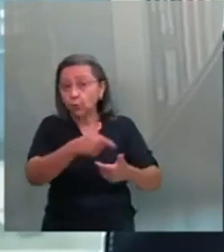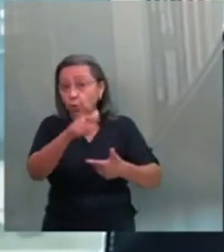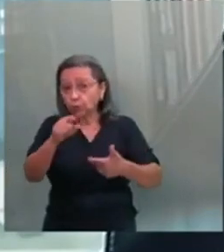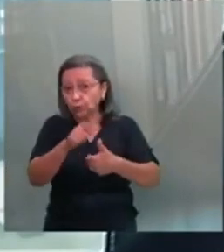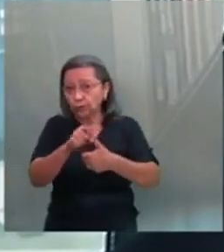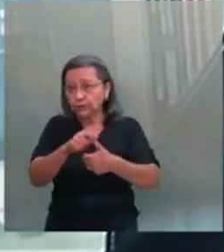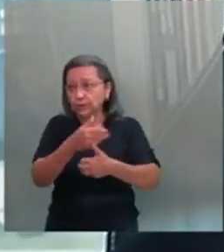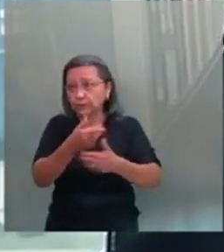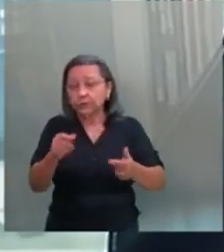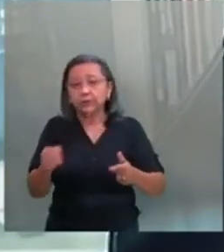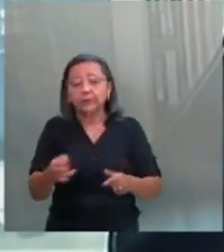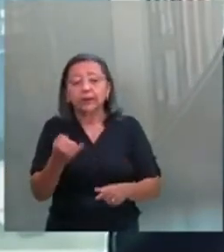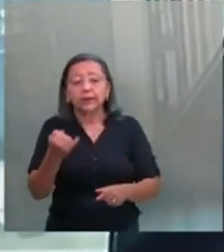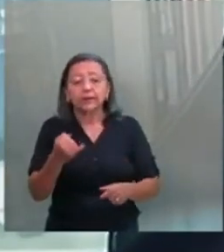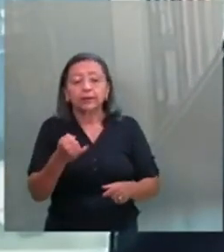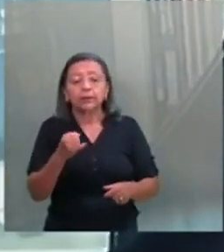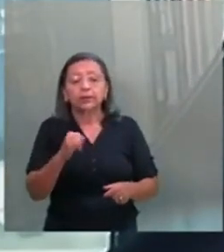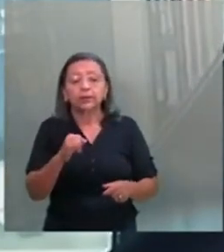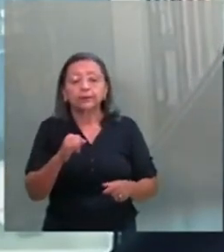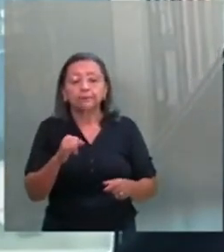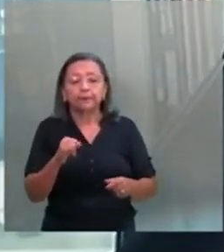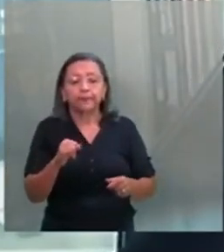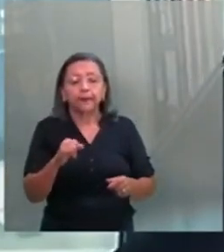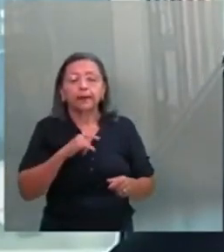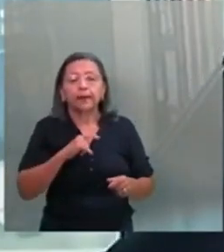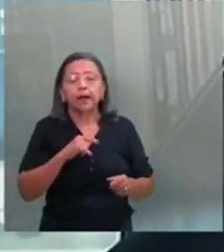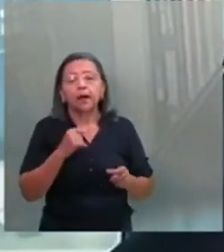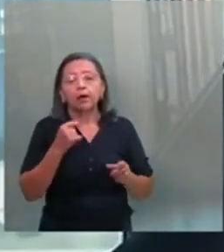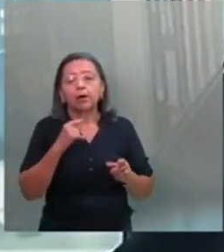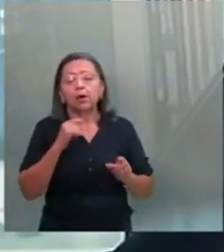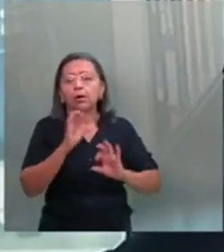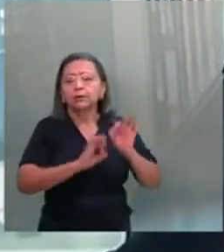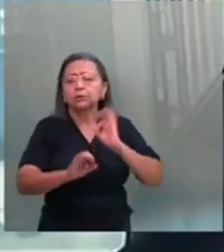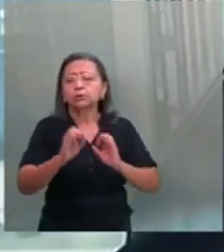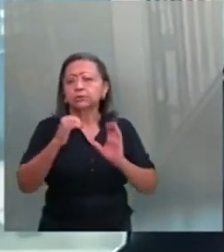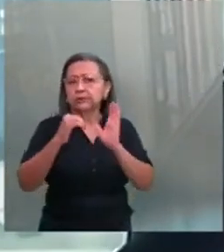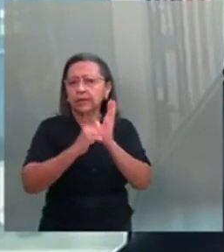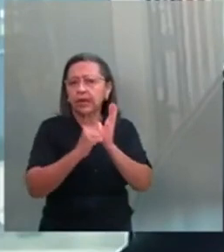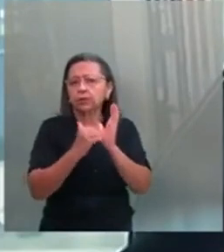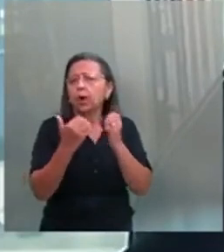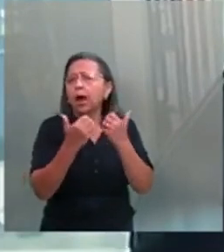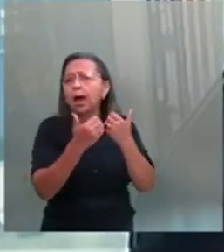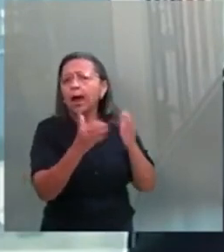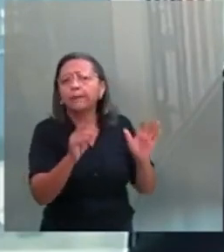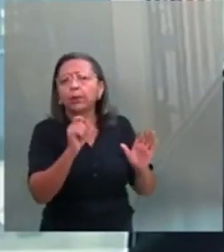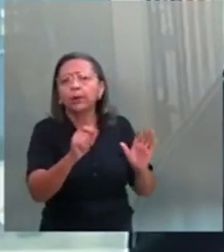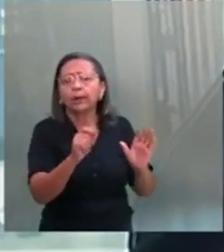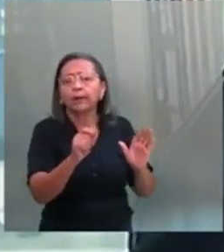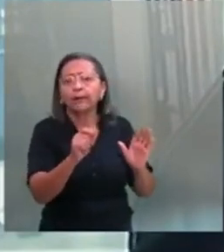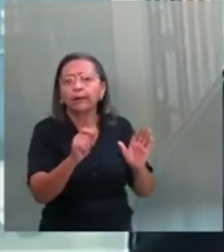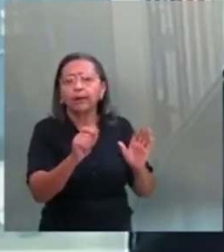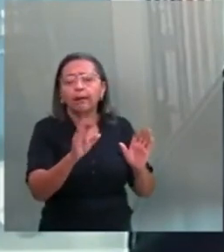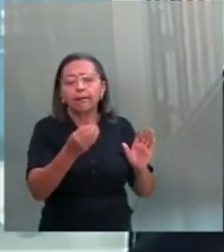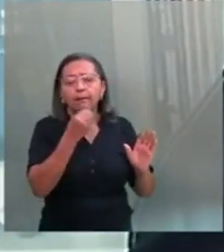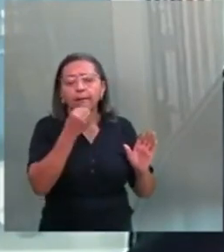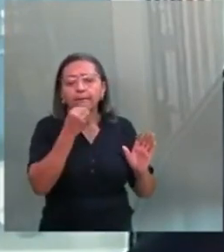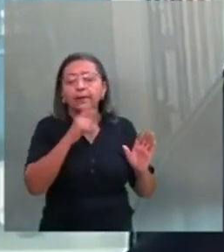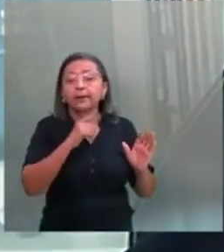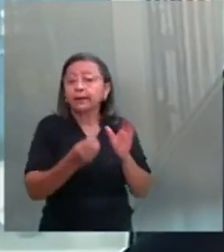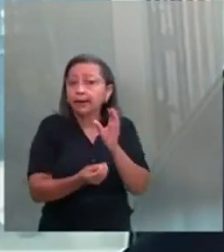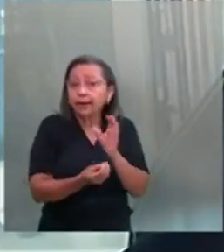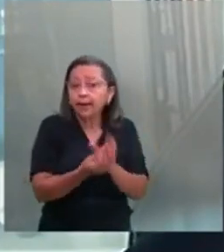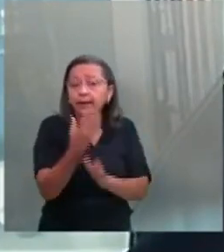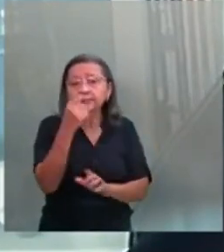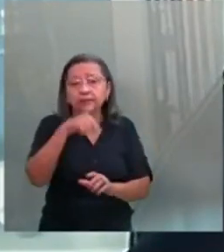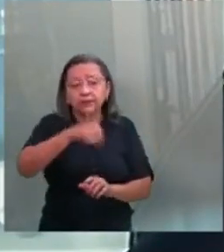a criação do sistema de comunicação do Senado abriu uma porta para que se criasse